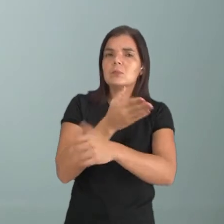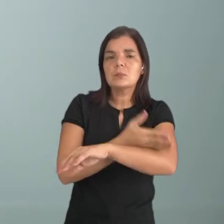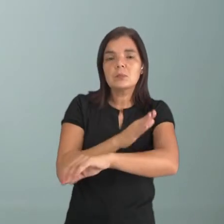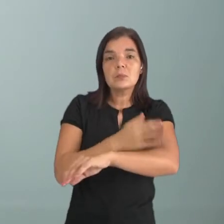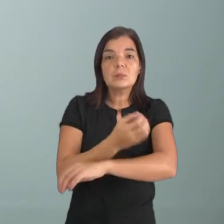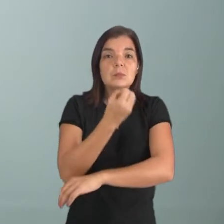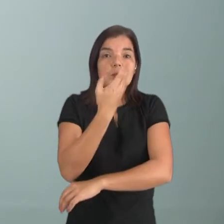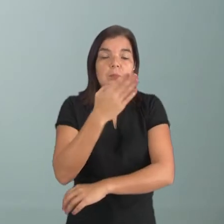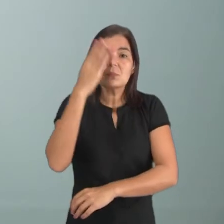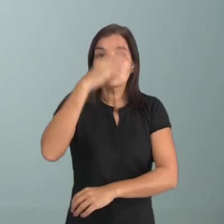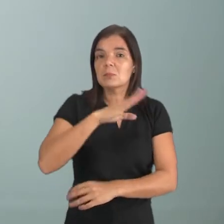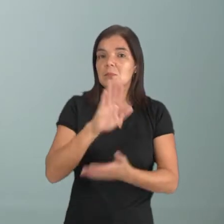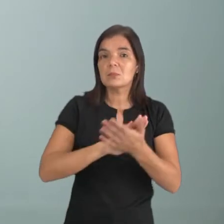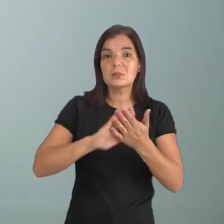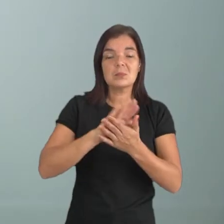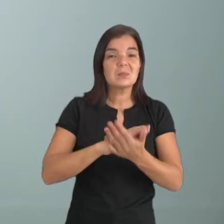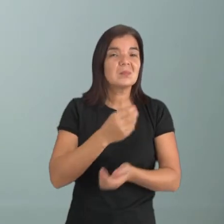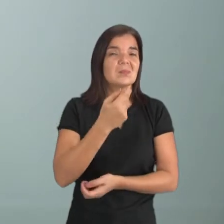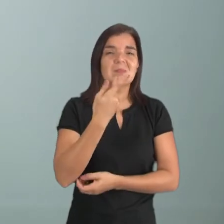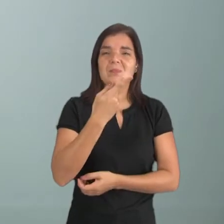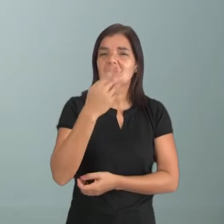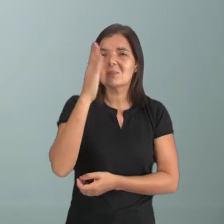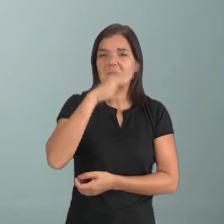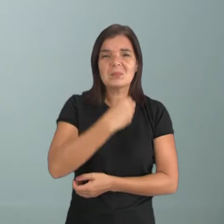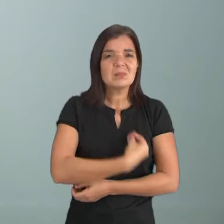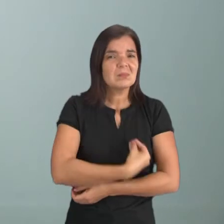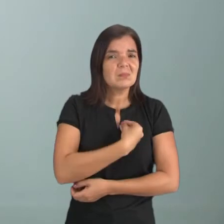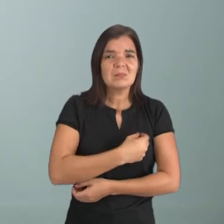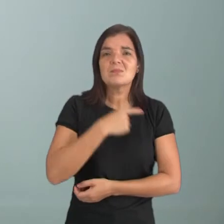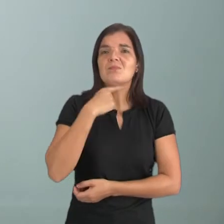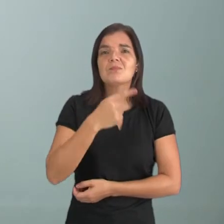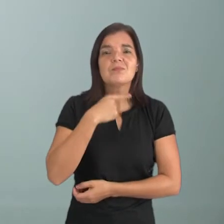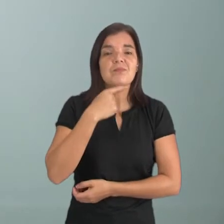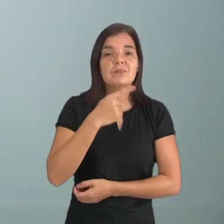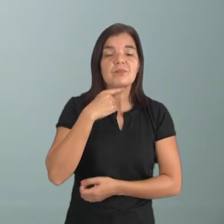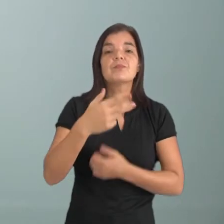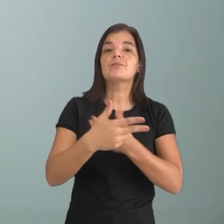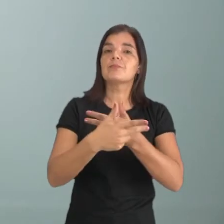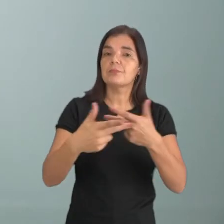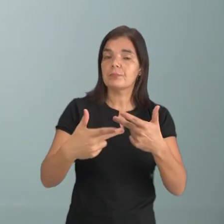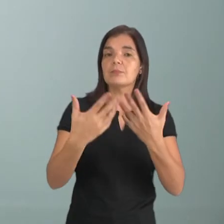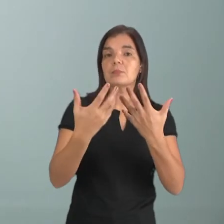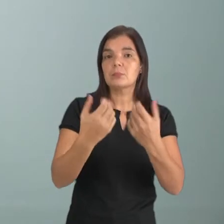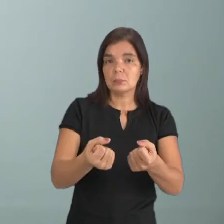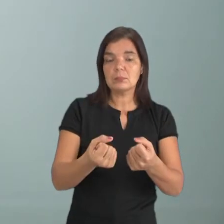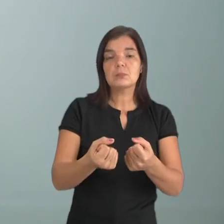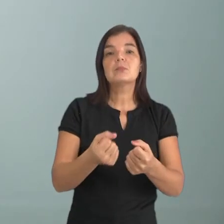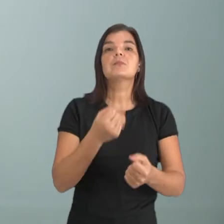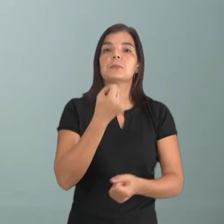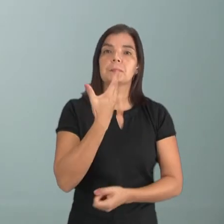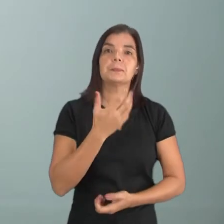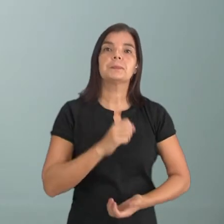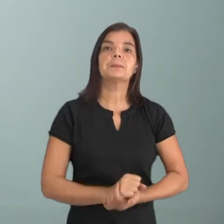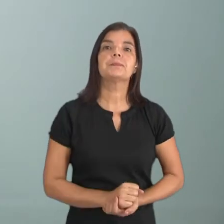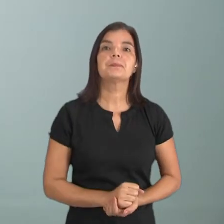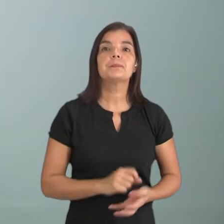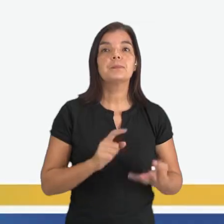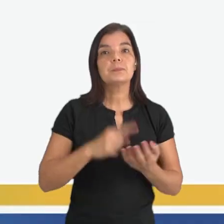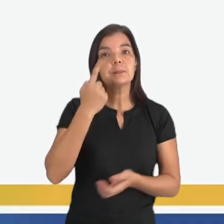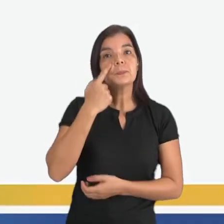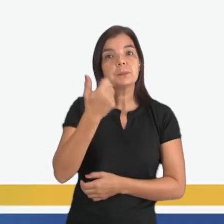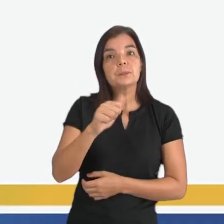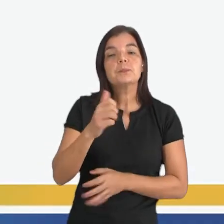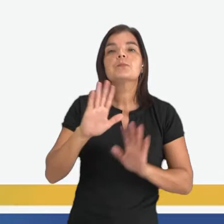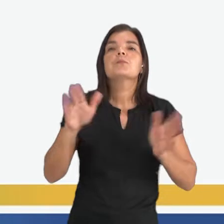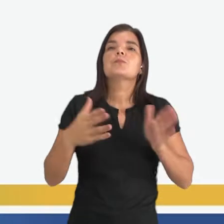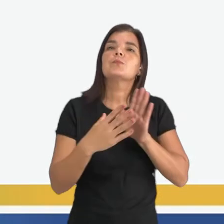mal para ninguém, não falar mal da vida de ninguém, né? Então isso são coisas que são aceitas e louváveis, né? Verificar qual